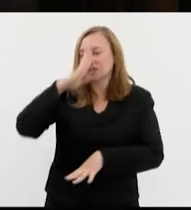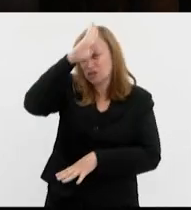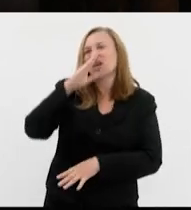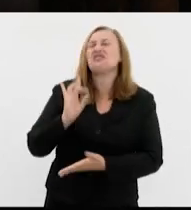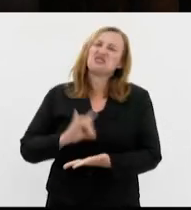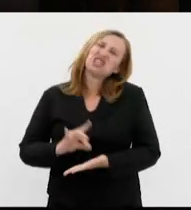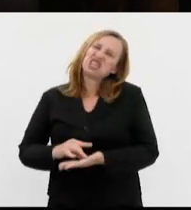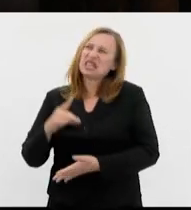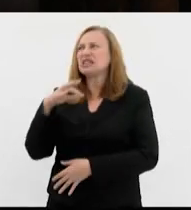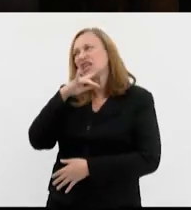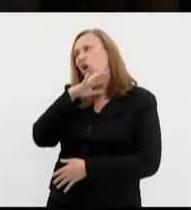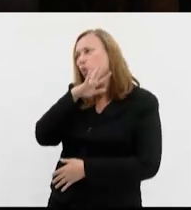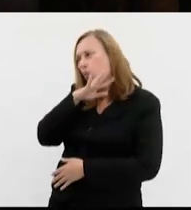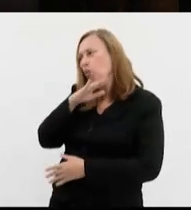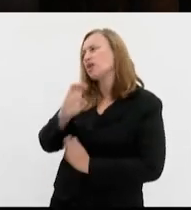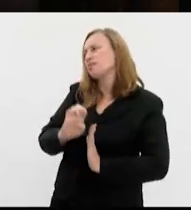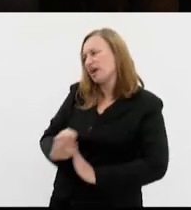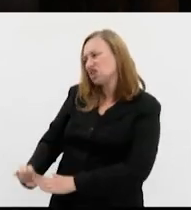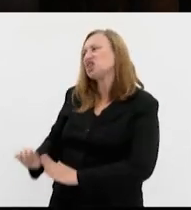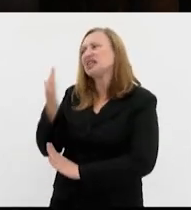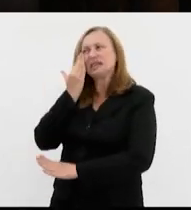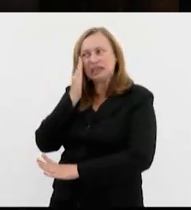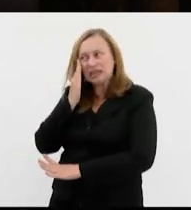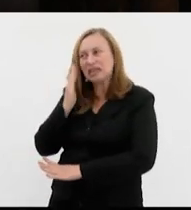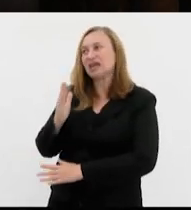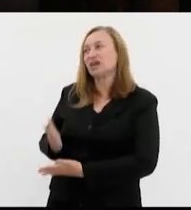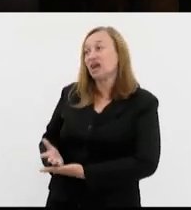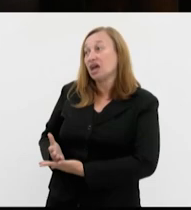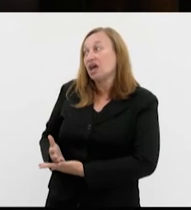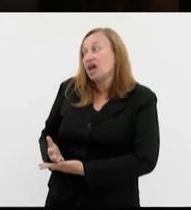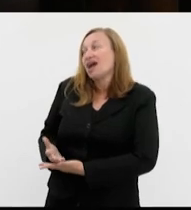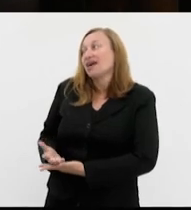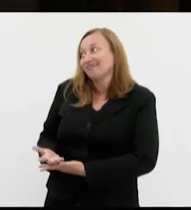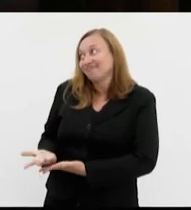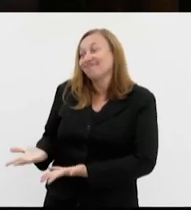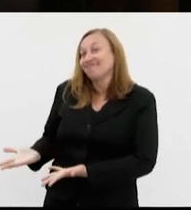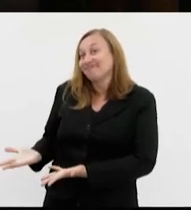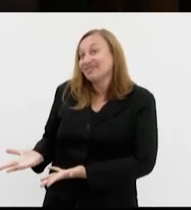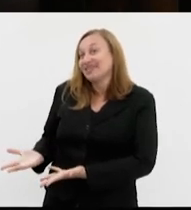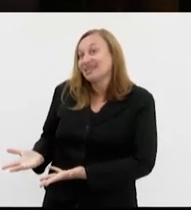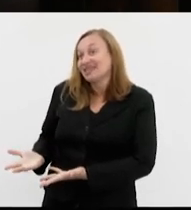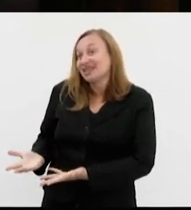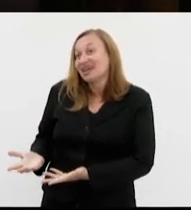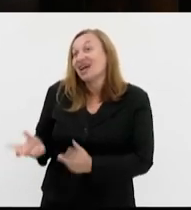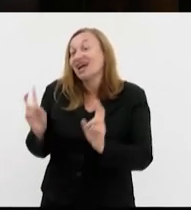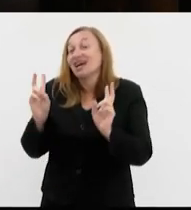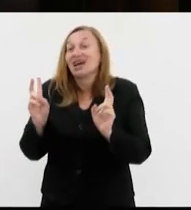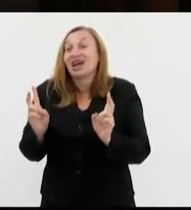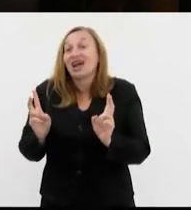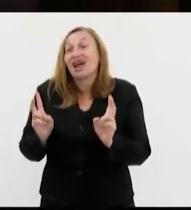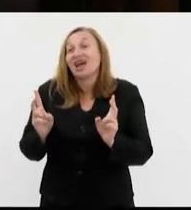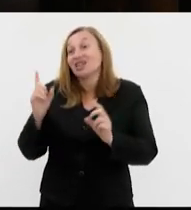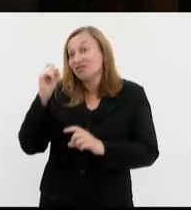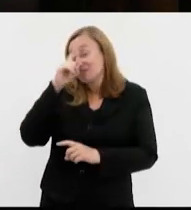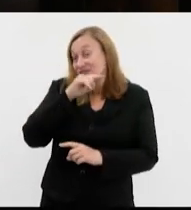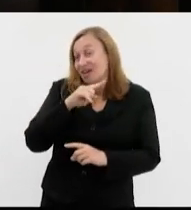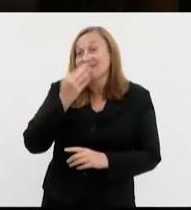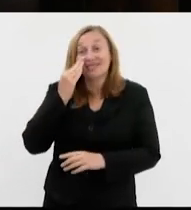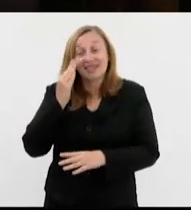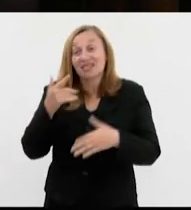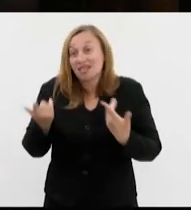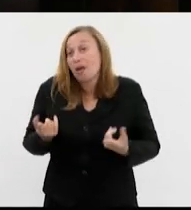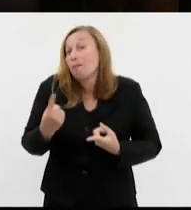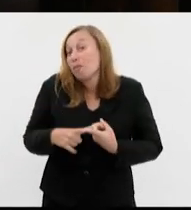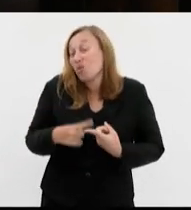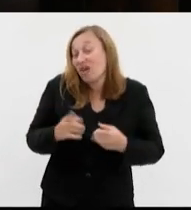ruim para a esquerda conseguir entender a complexidade, né, desses fatos, porque